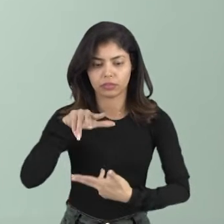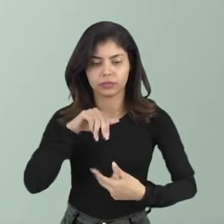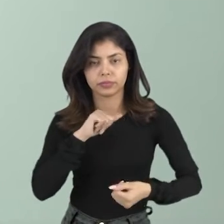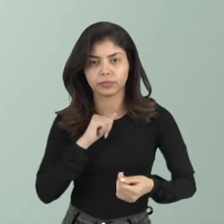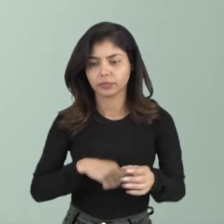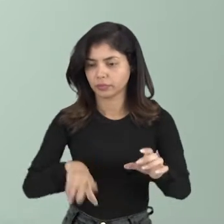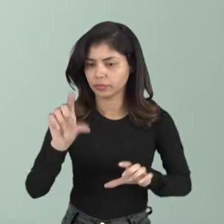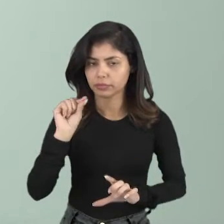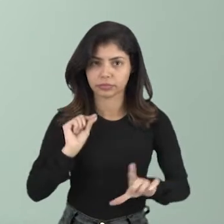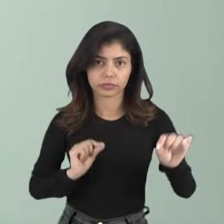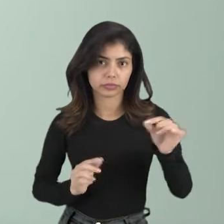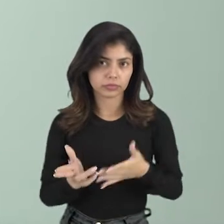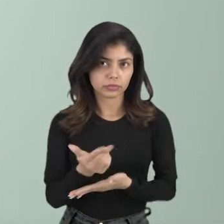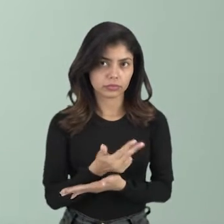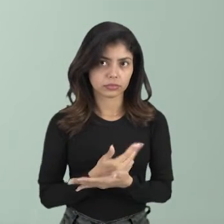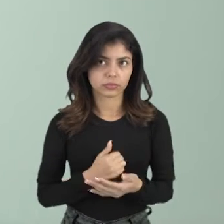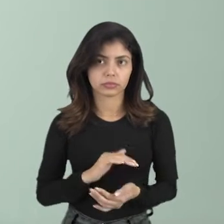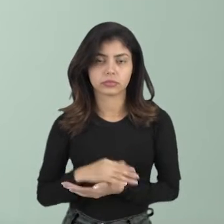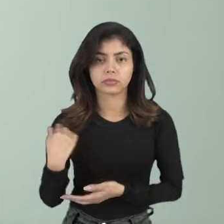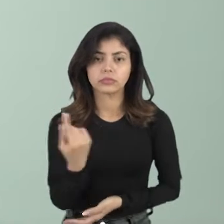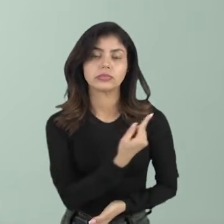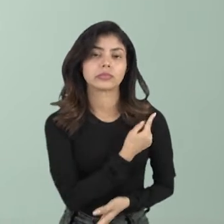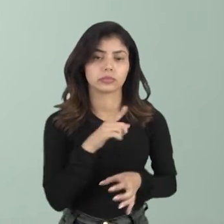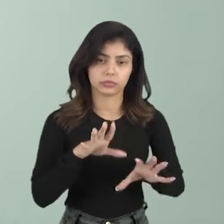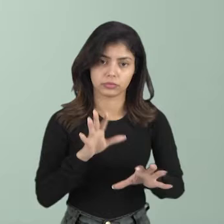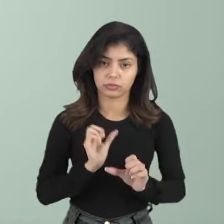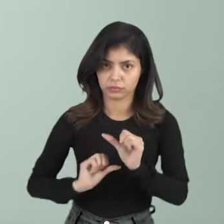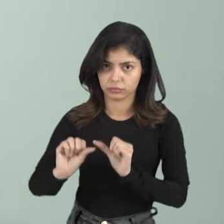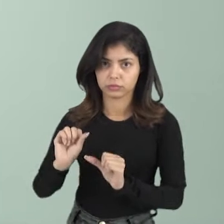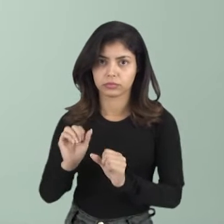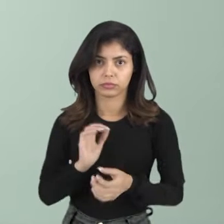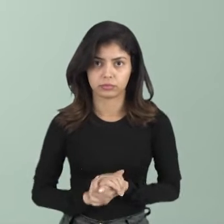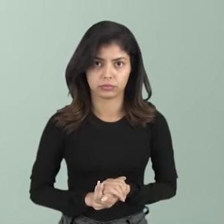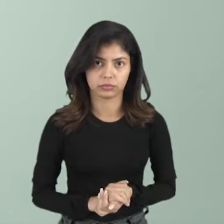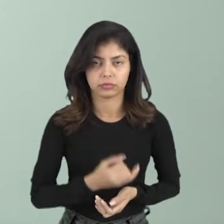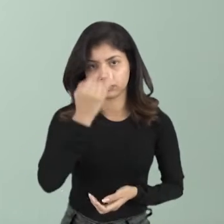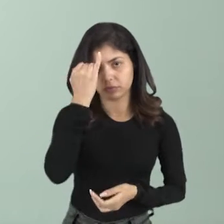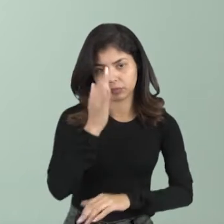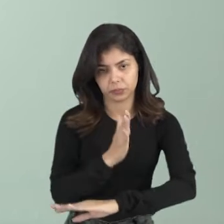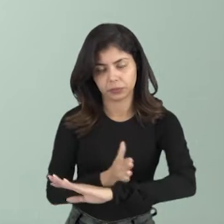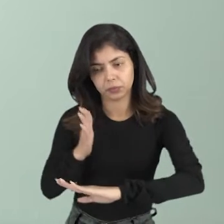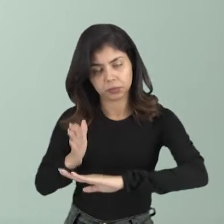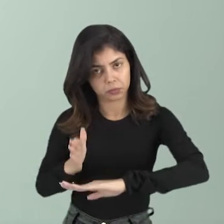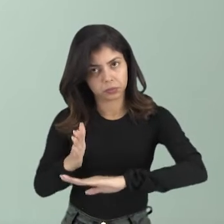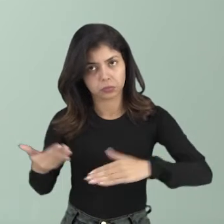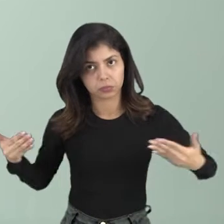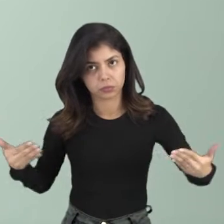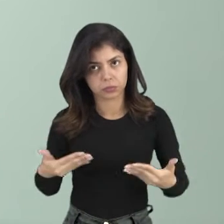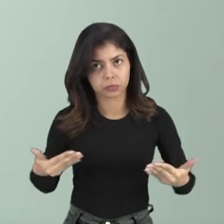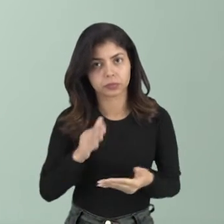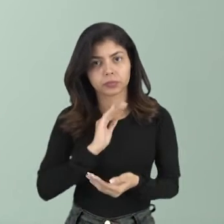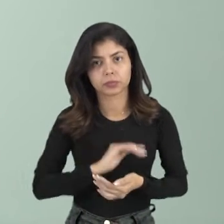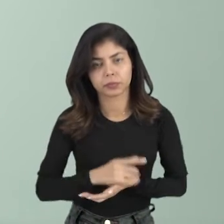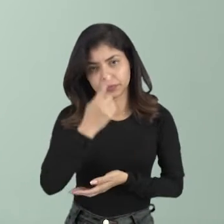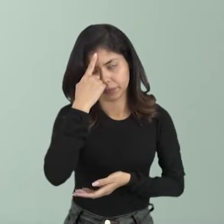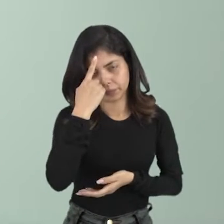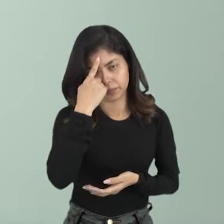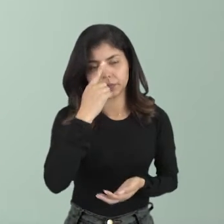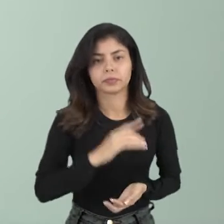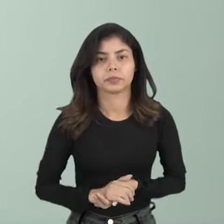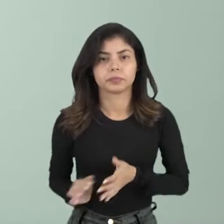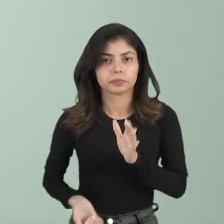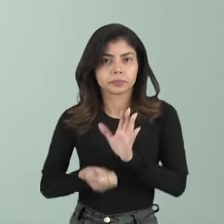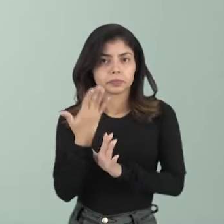de selecionar a arte. Então, nós estamos nesse momento de transição. E na Idade Moderna, já estamos aí pensando